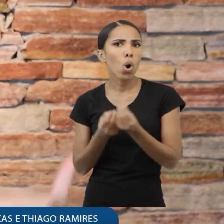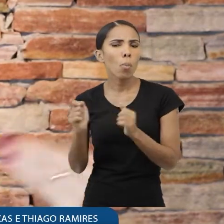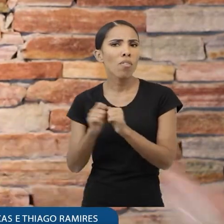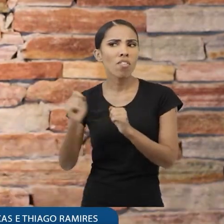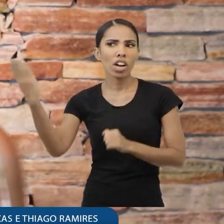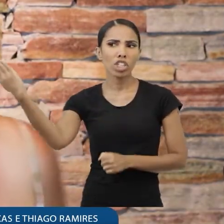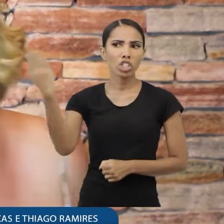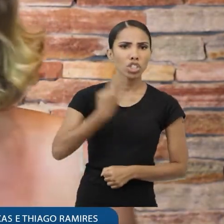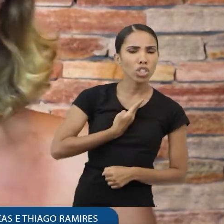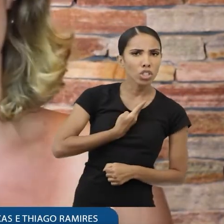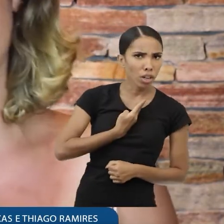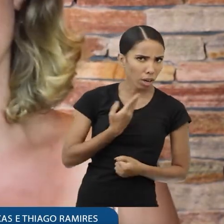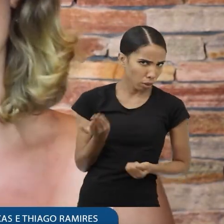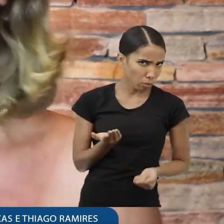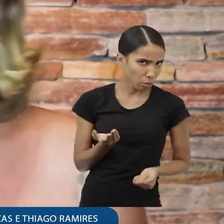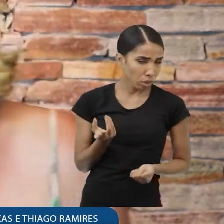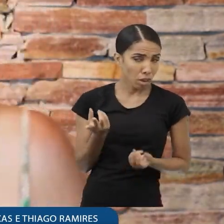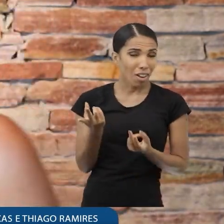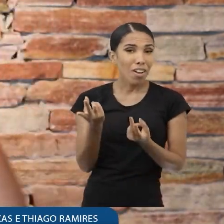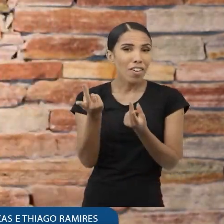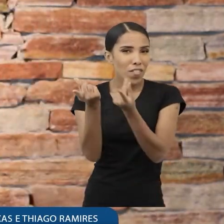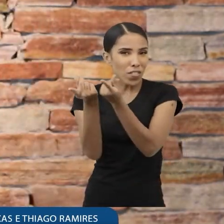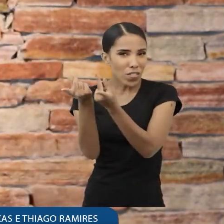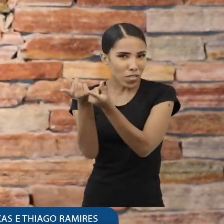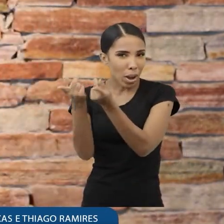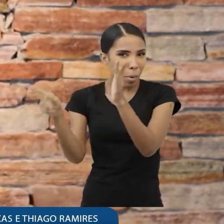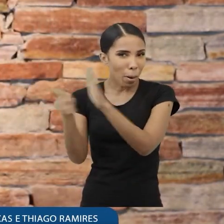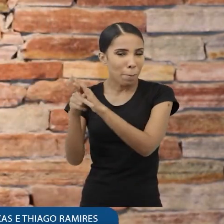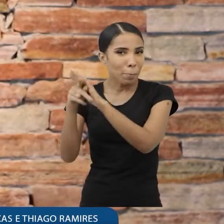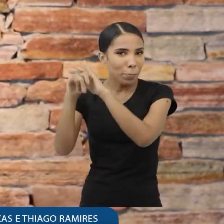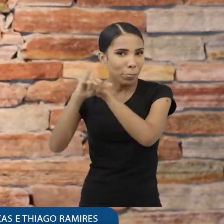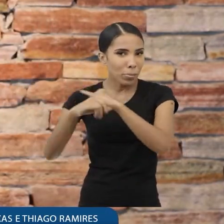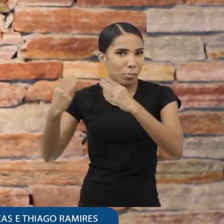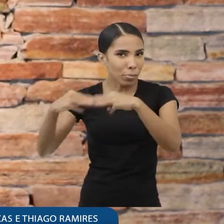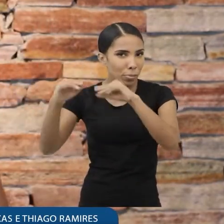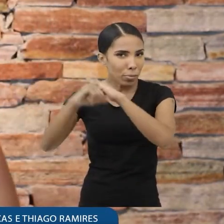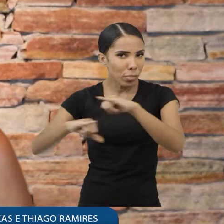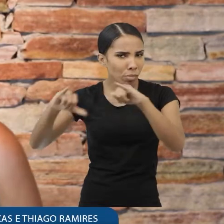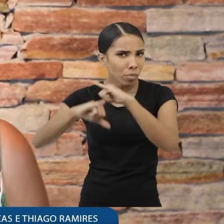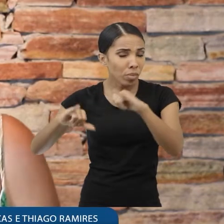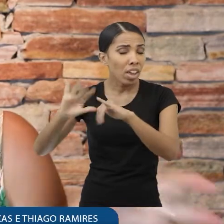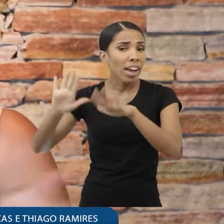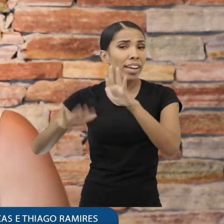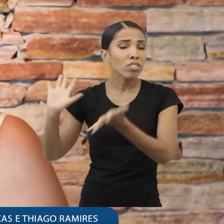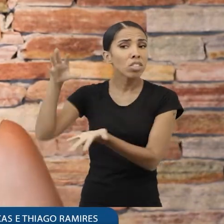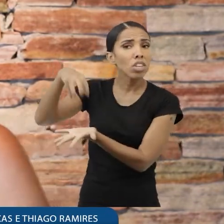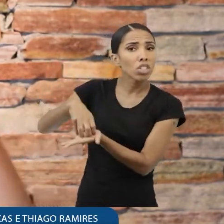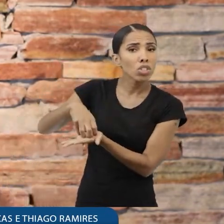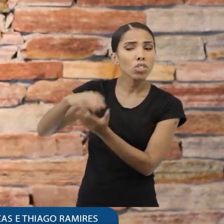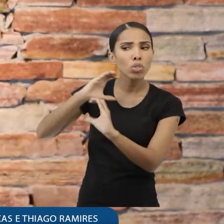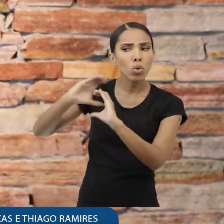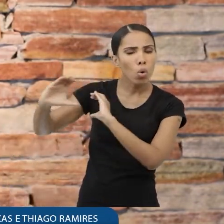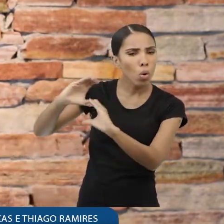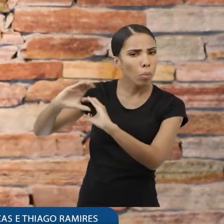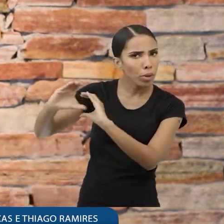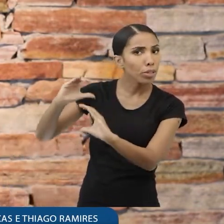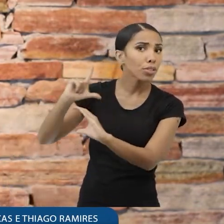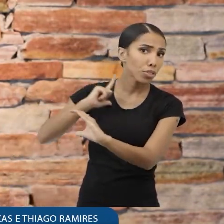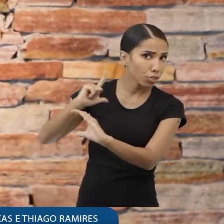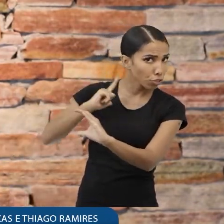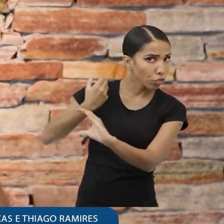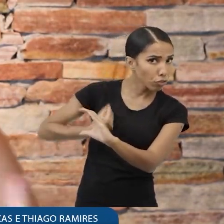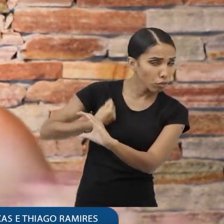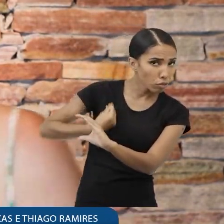faz incentivos diretos via verba de marketing? Muitas vezes é importante saber se ele tem agência de comunicação que centraliza as